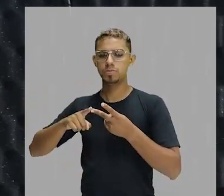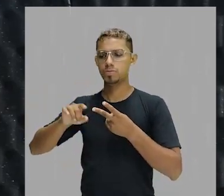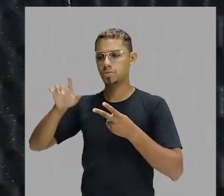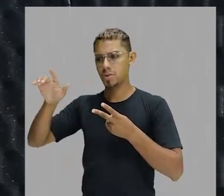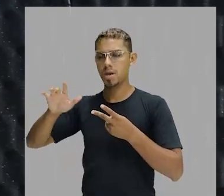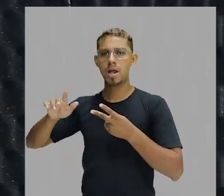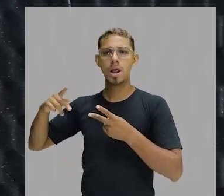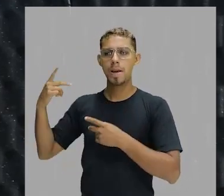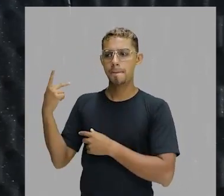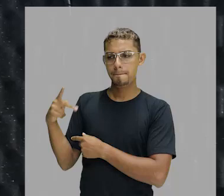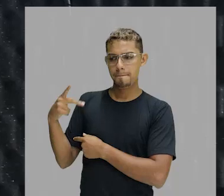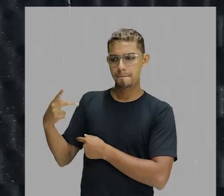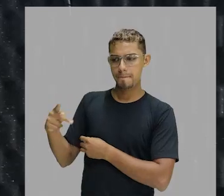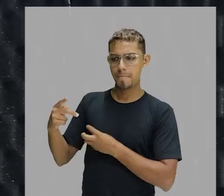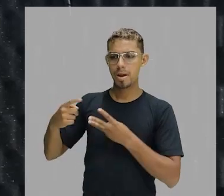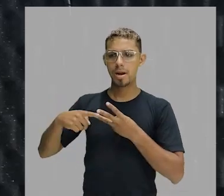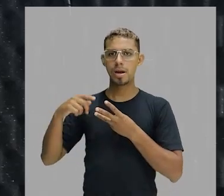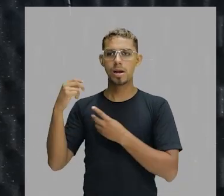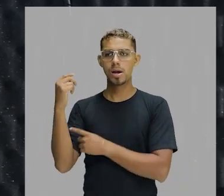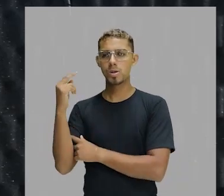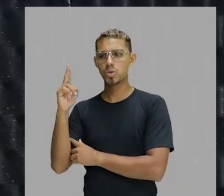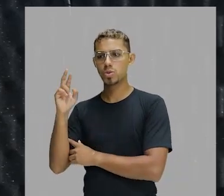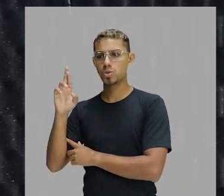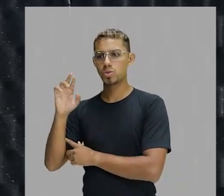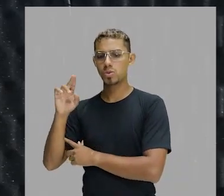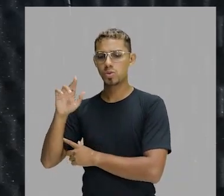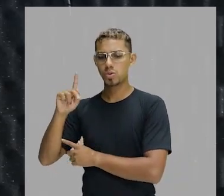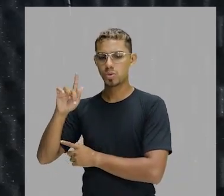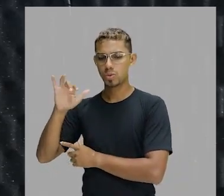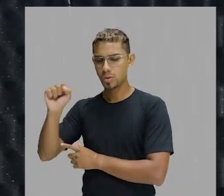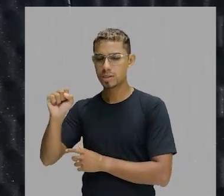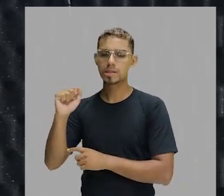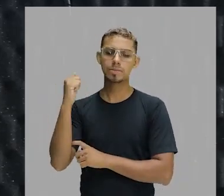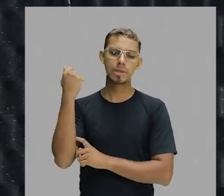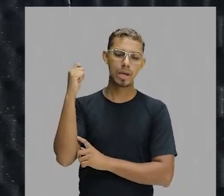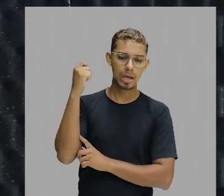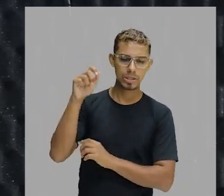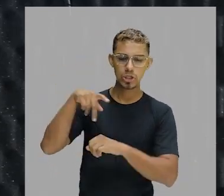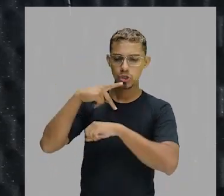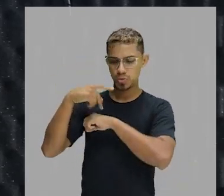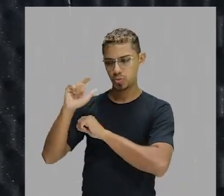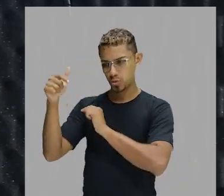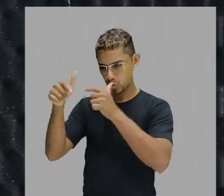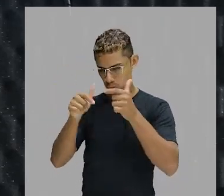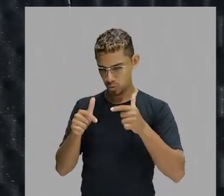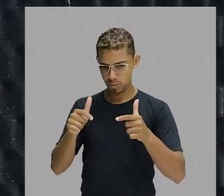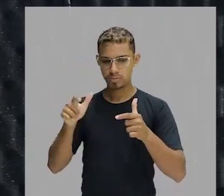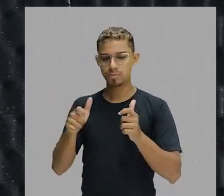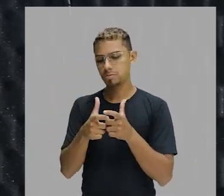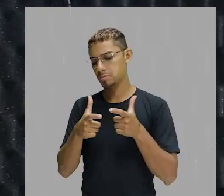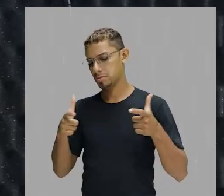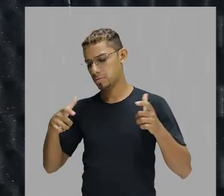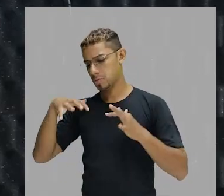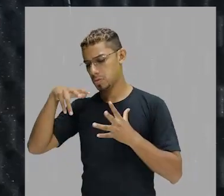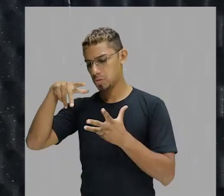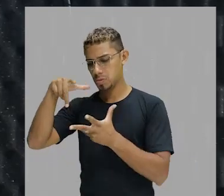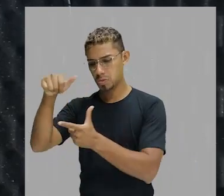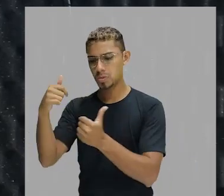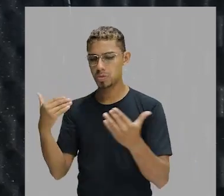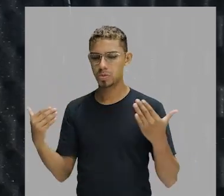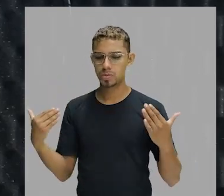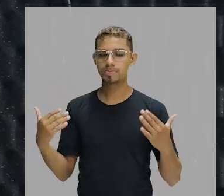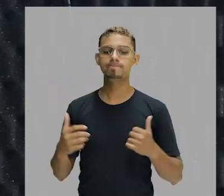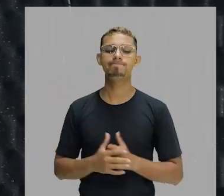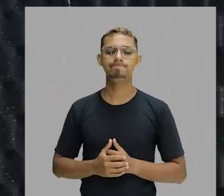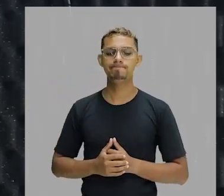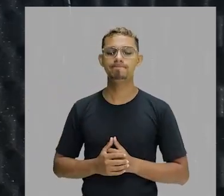Paraguai, Uruguai e até a Argentina, tá certo? É considerado aí um dos maiores aquíferos do mundo. Beleza? Então, olha que questão bacana aí, trouxe muita coisa